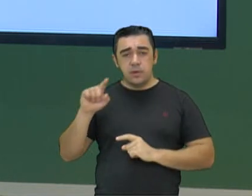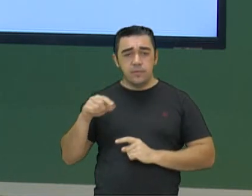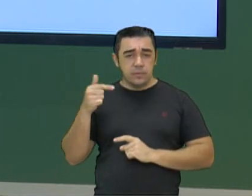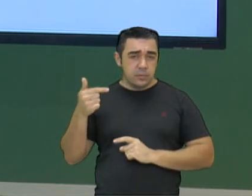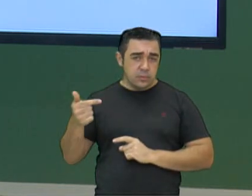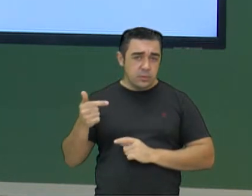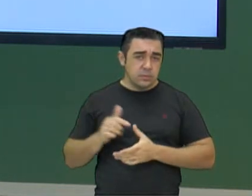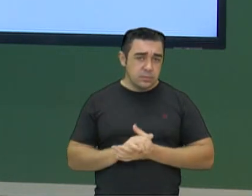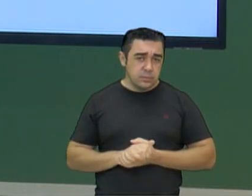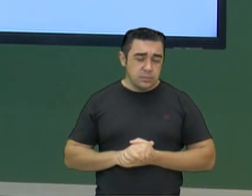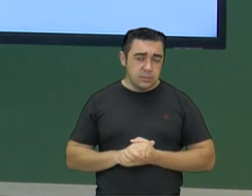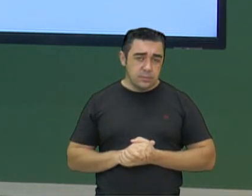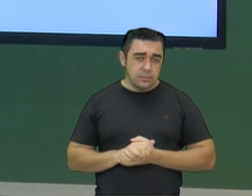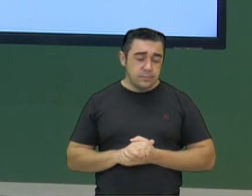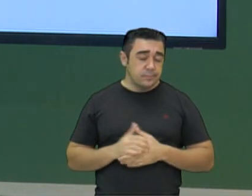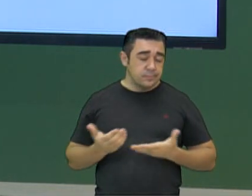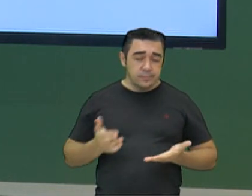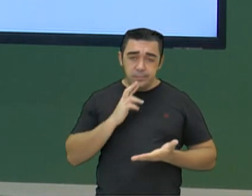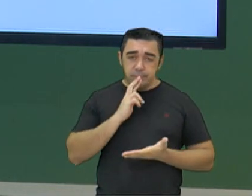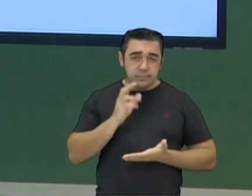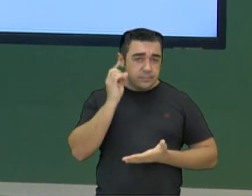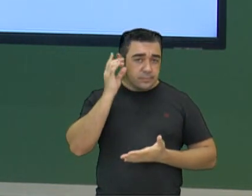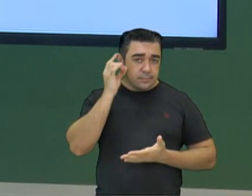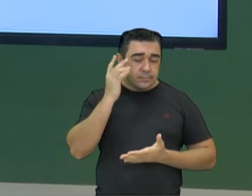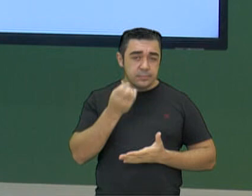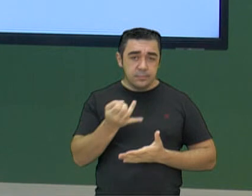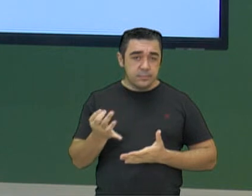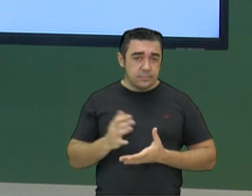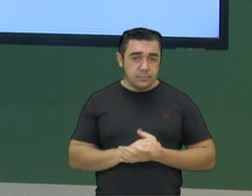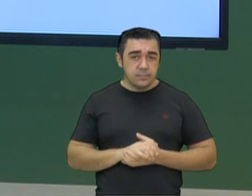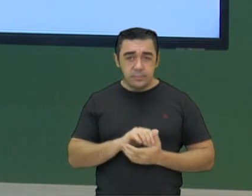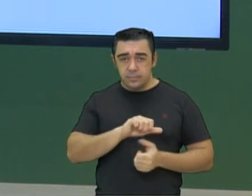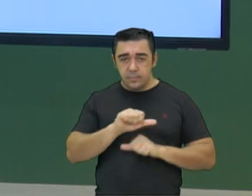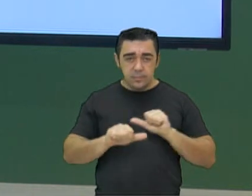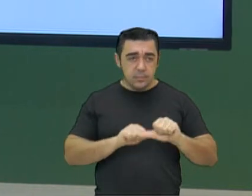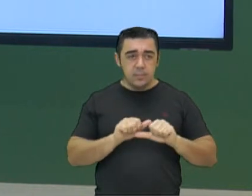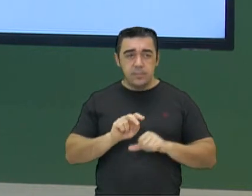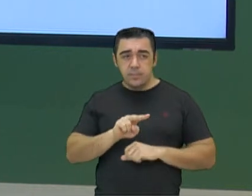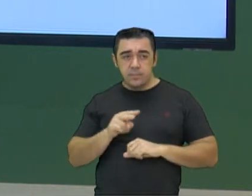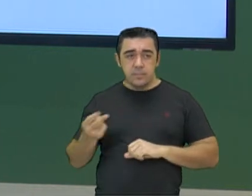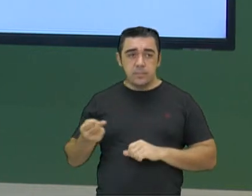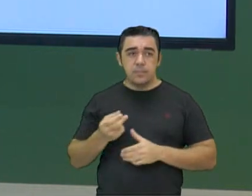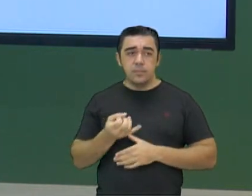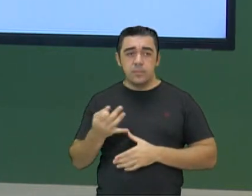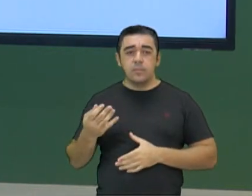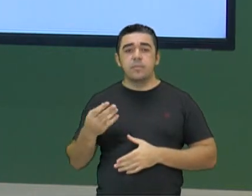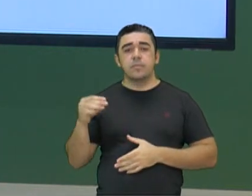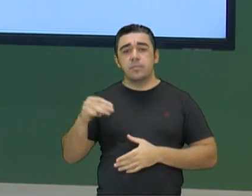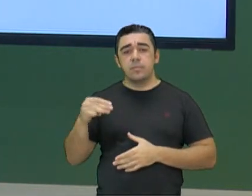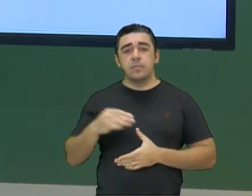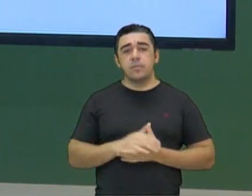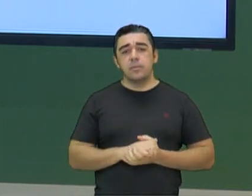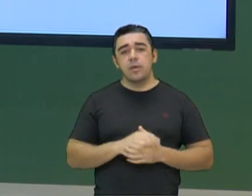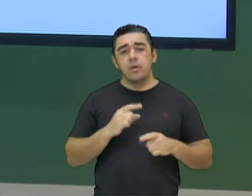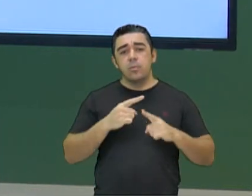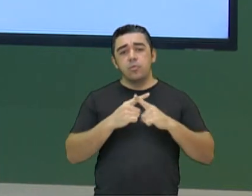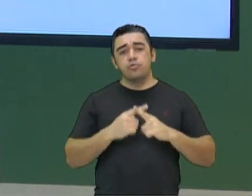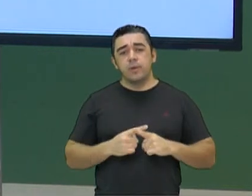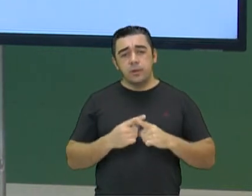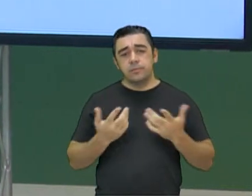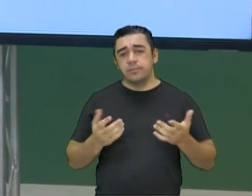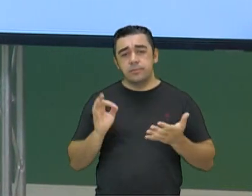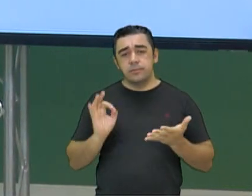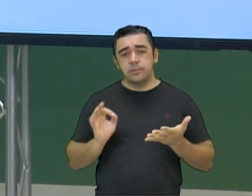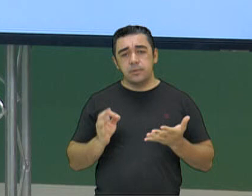metro, que é a constante, vezes 0,2, que é transformada para metros, certo? Multiplicação,